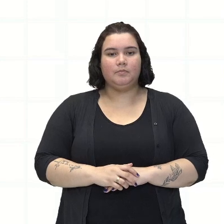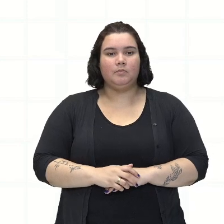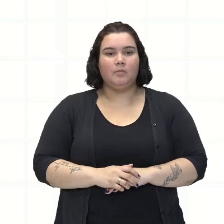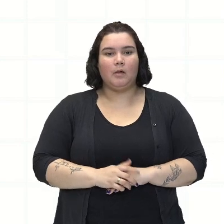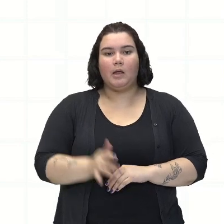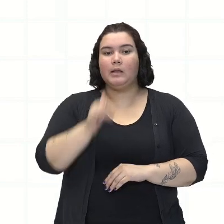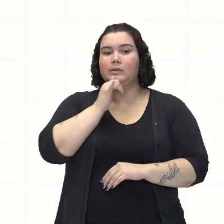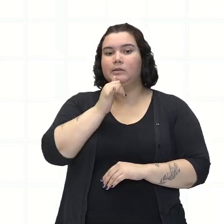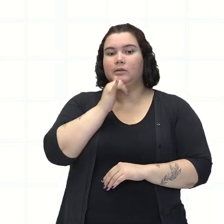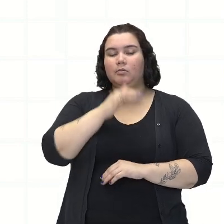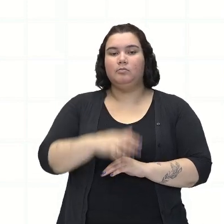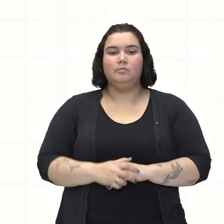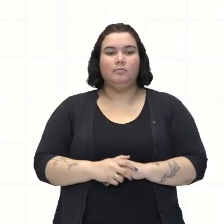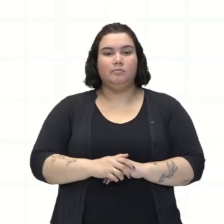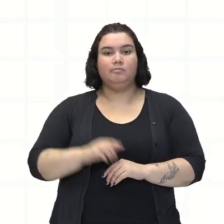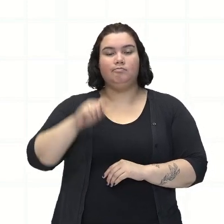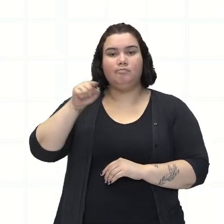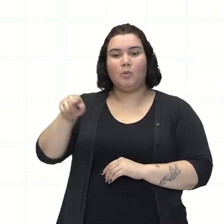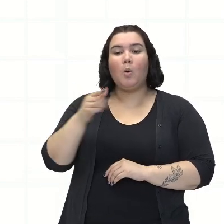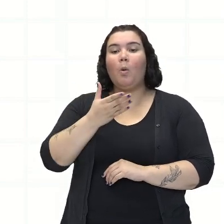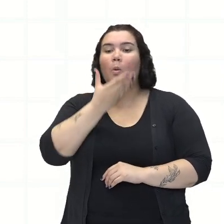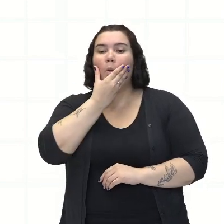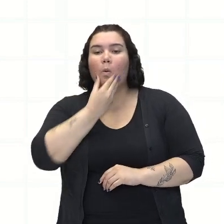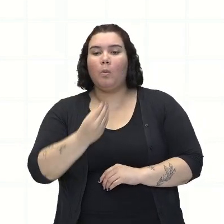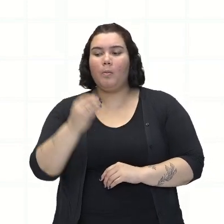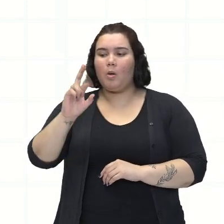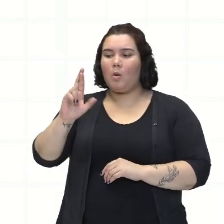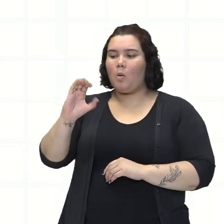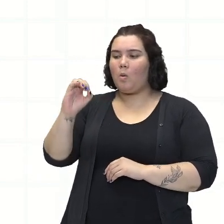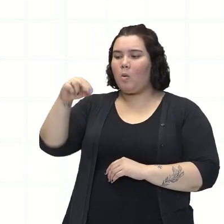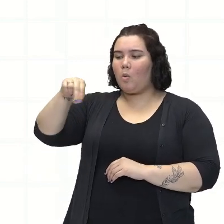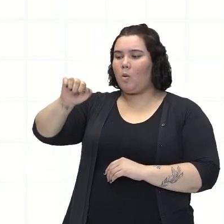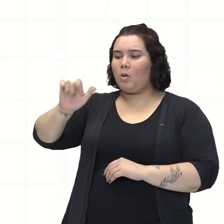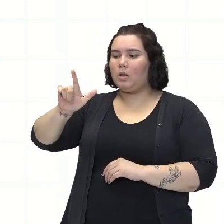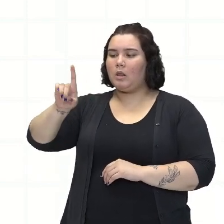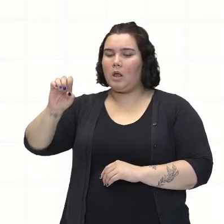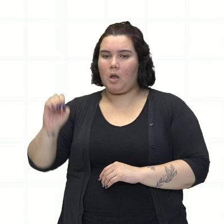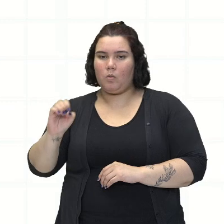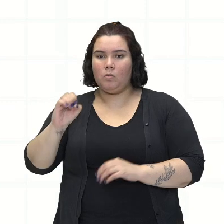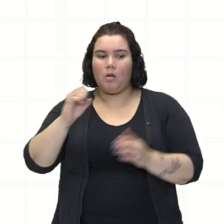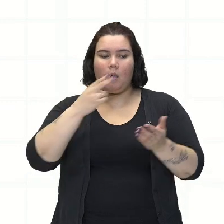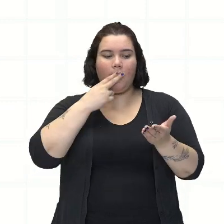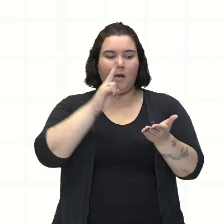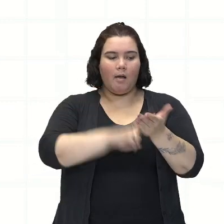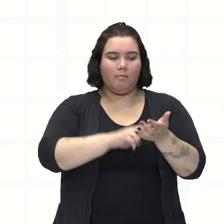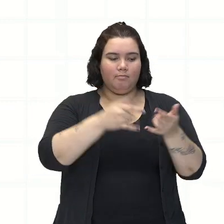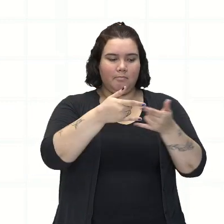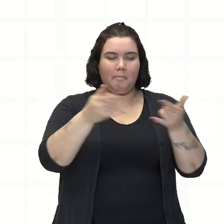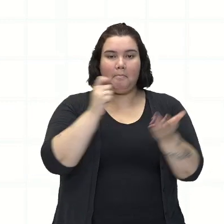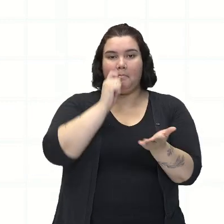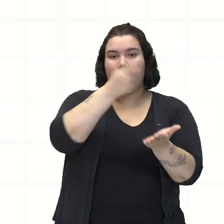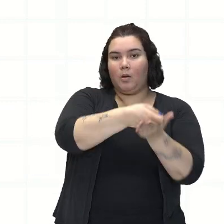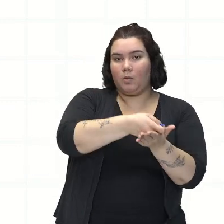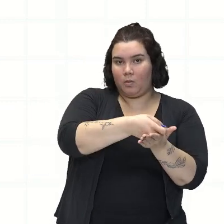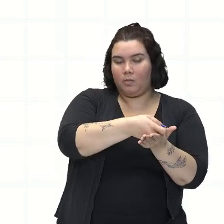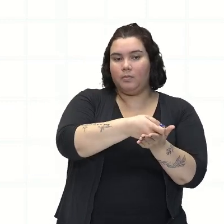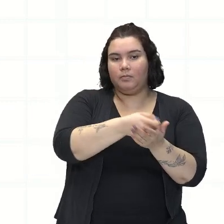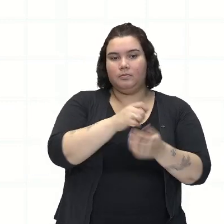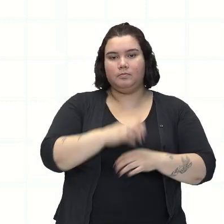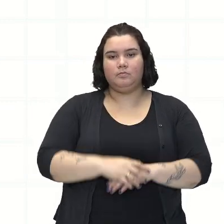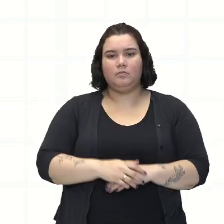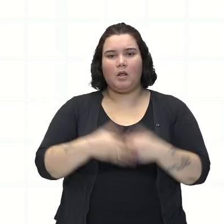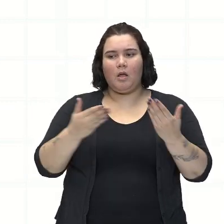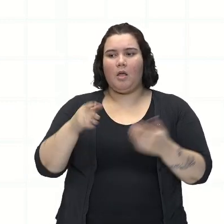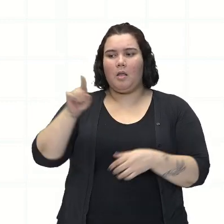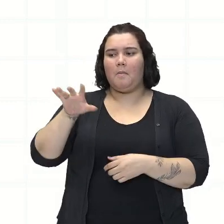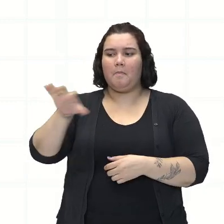Exemplo, Ronaldo pagou o boleto. Ronaldo está fazendo essa ação direta de pegar o dinheiro,